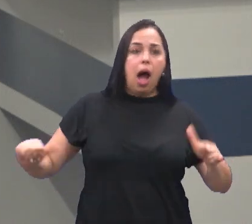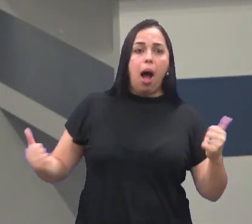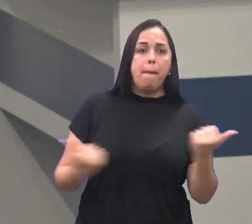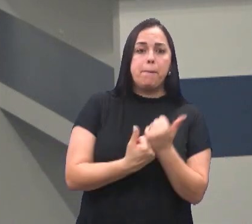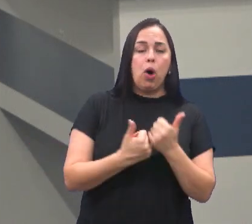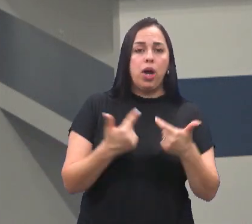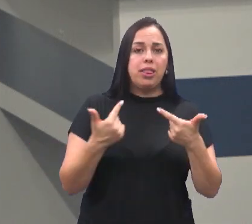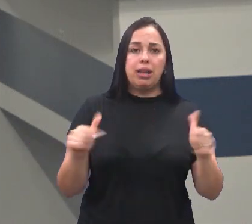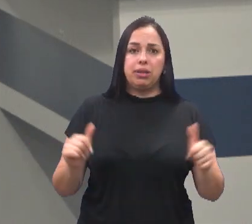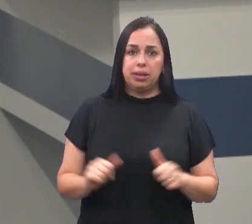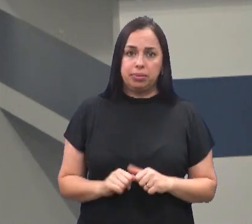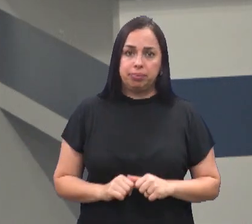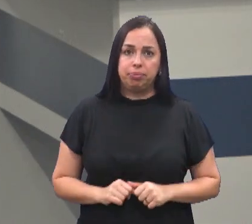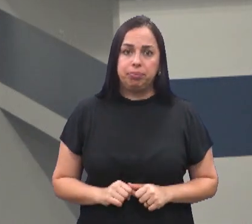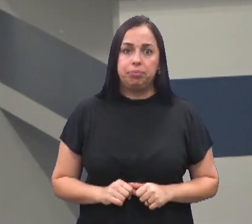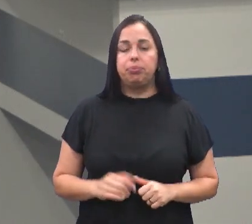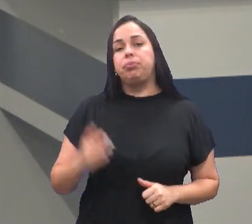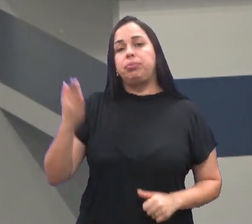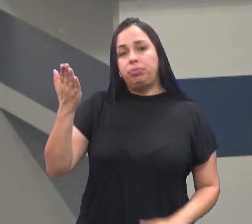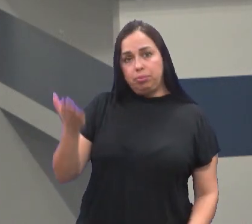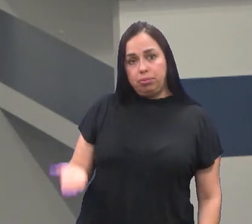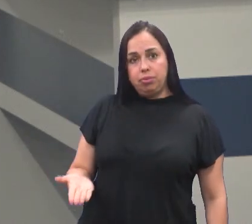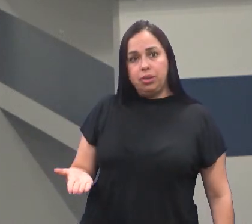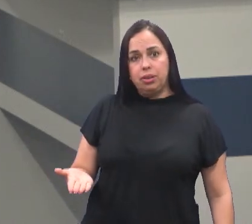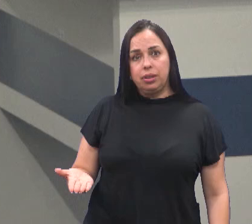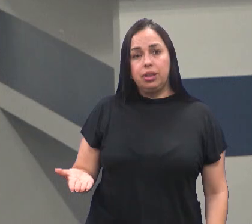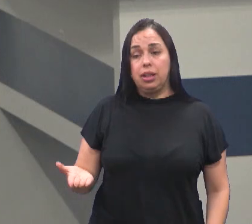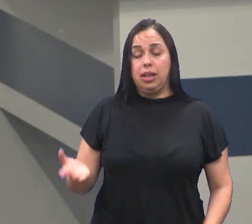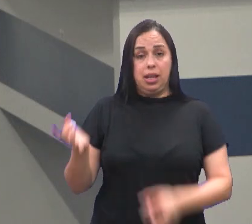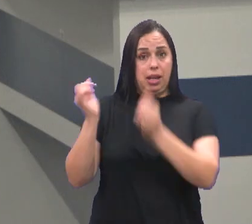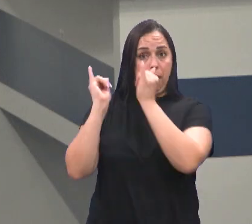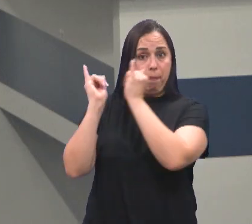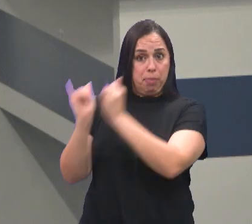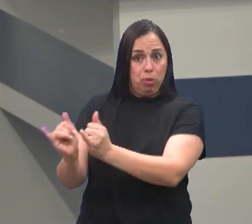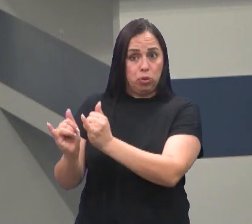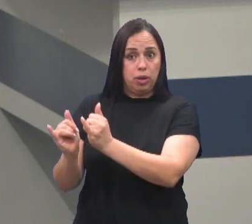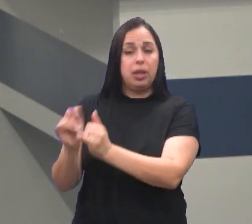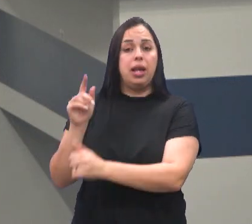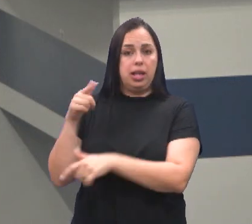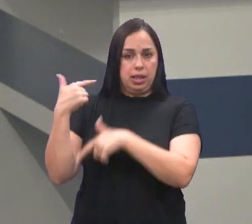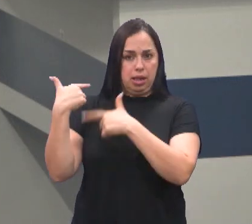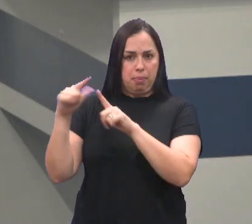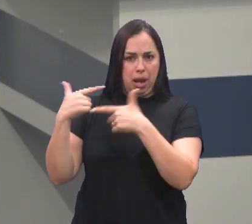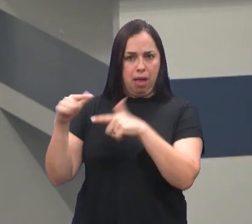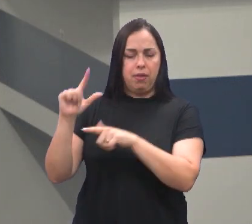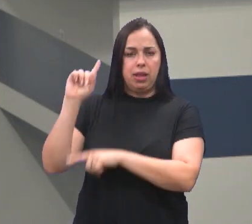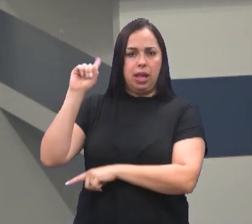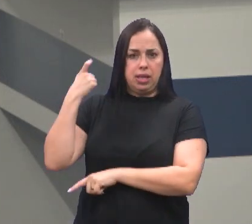cotidiano que a gente está vendo. O Rodolfo largou tudo, ele é aposentado lá da GM, se dedicou